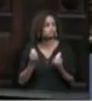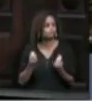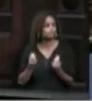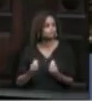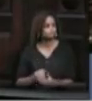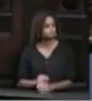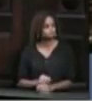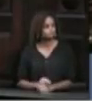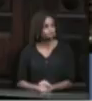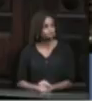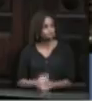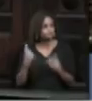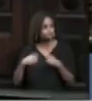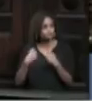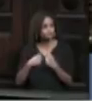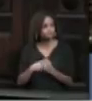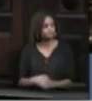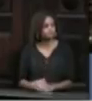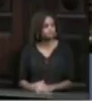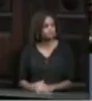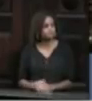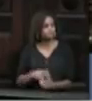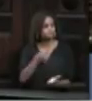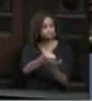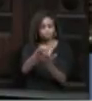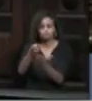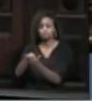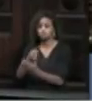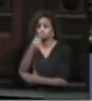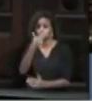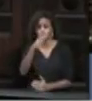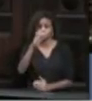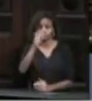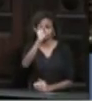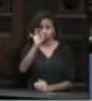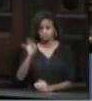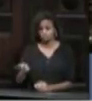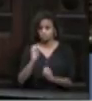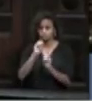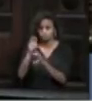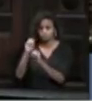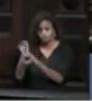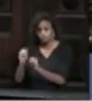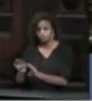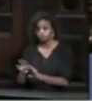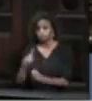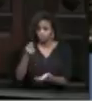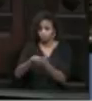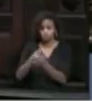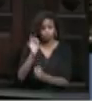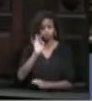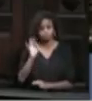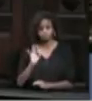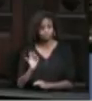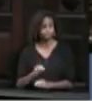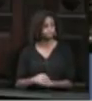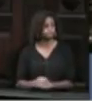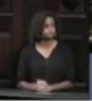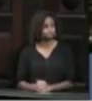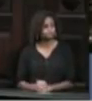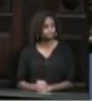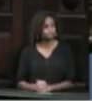A pessoa tinha que investir o mínimo constitucional de 25% na educação, não investiu. São milhões a menos.